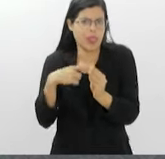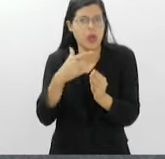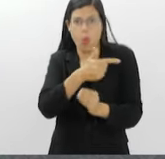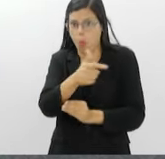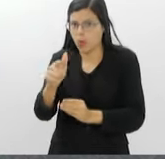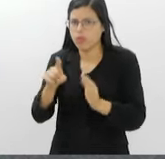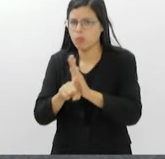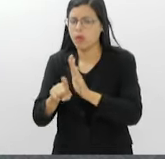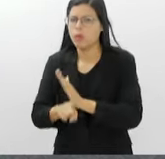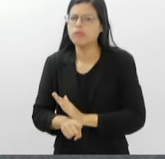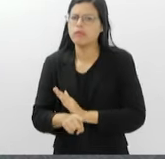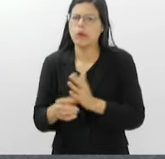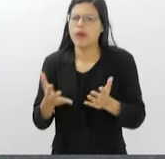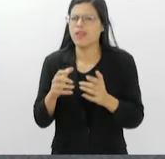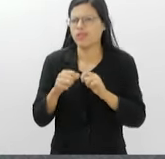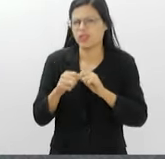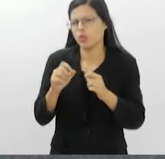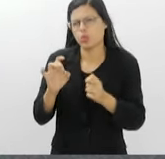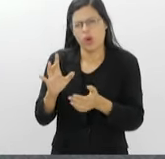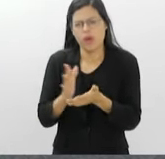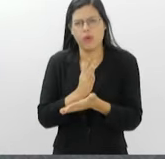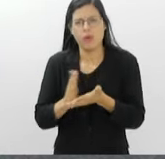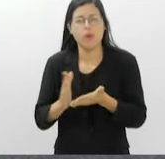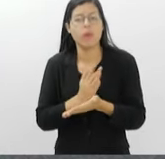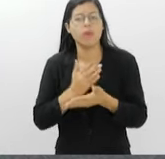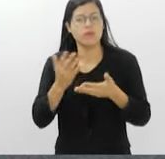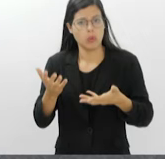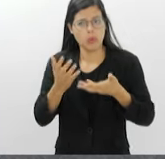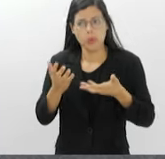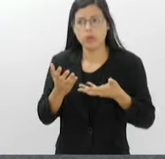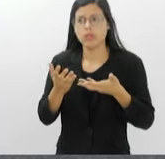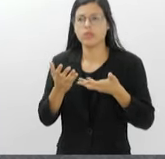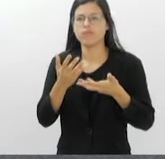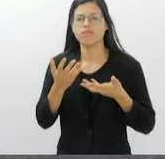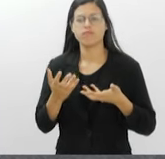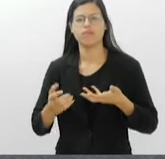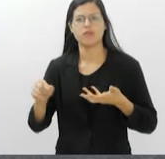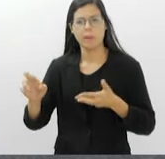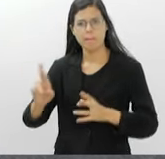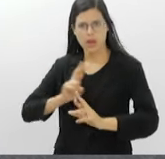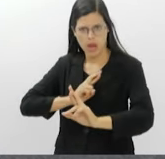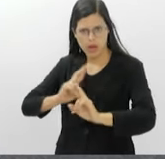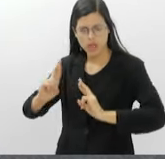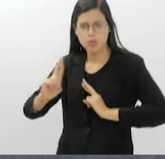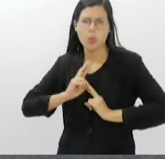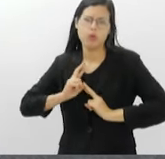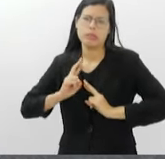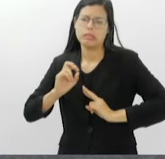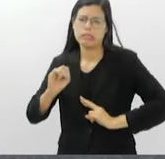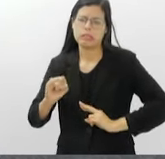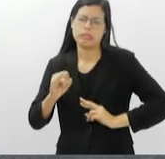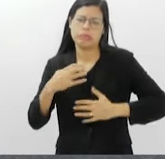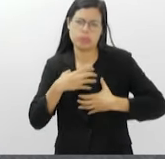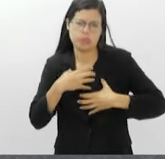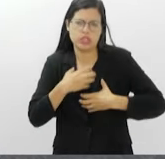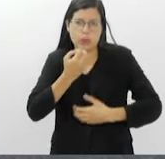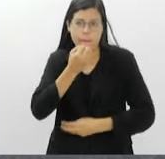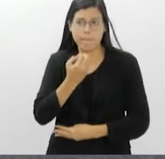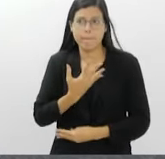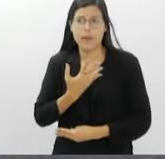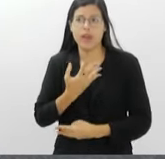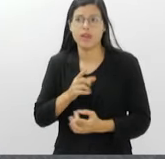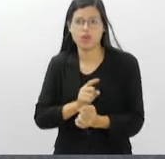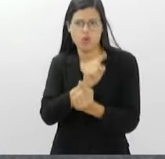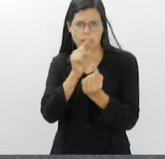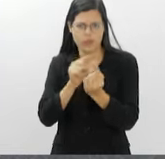de fazê-las. E gostaria que Vossa Excelência, na medida do possível, me respondesse, caso se sinta confortável, de maneira muito objetiva.